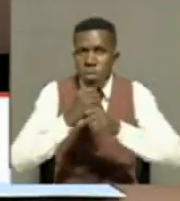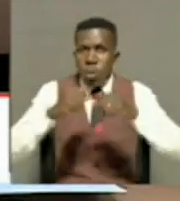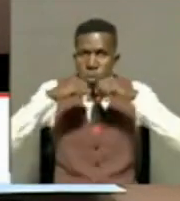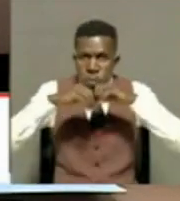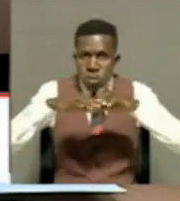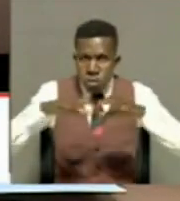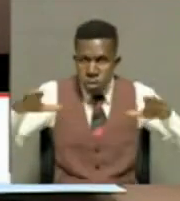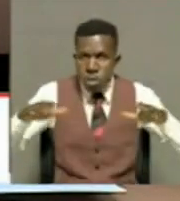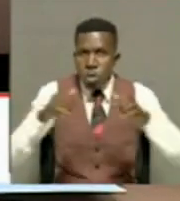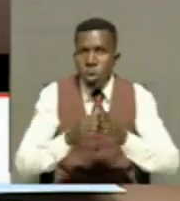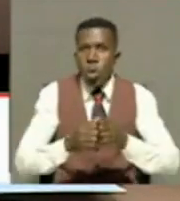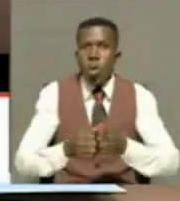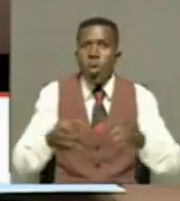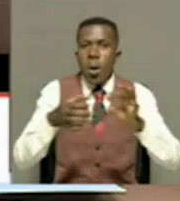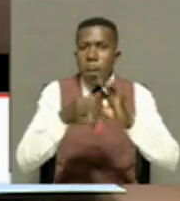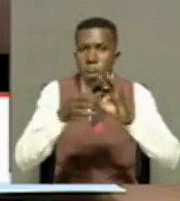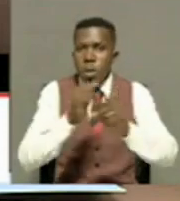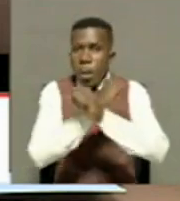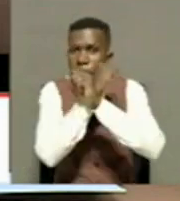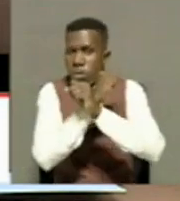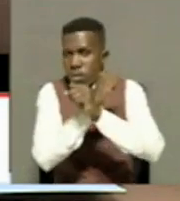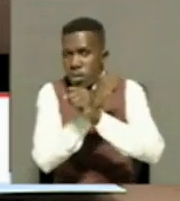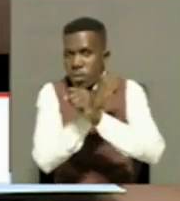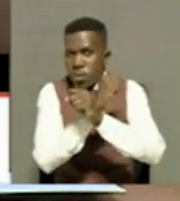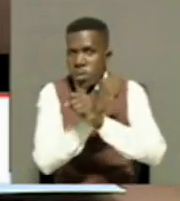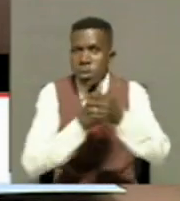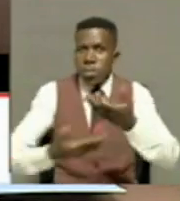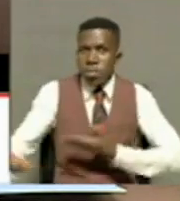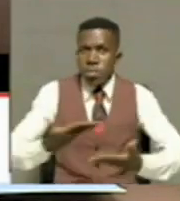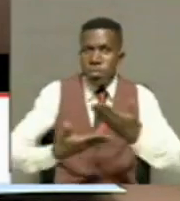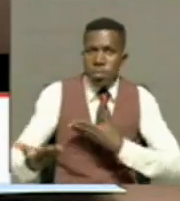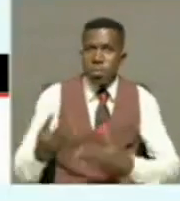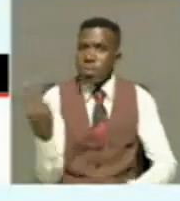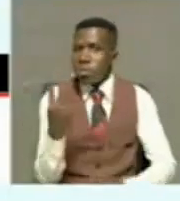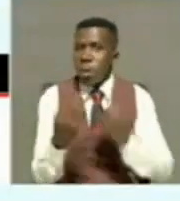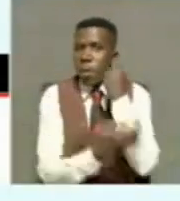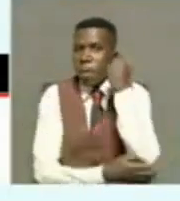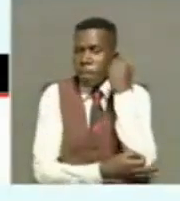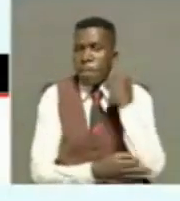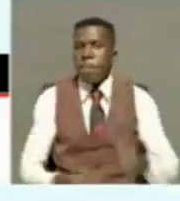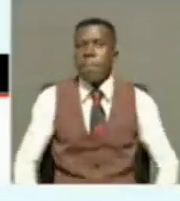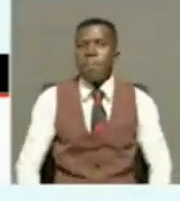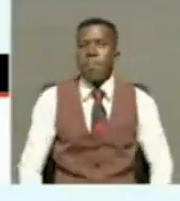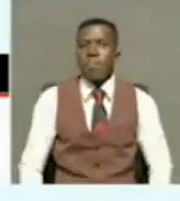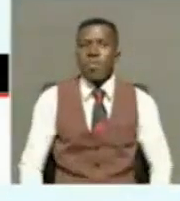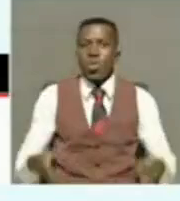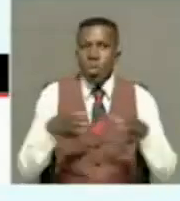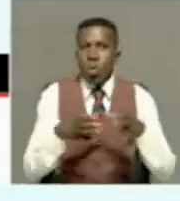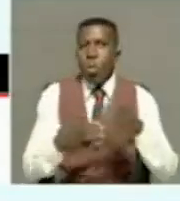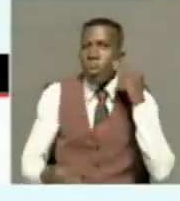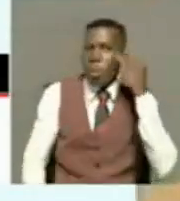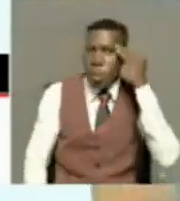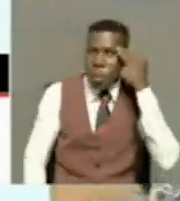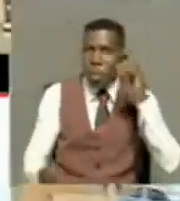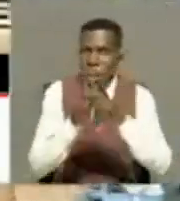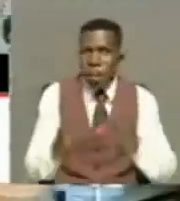também dos nossos acordos de proteção recíproca de investimentos. O Conselho de Ministros aprovou no quadro da